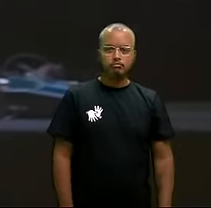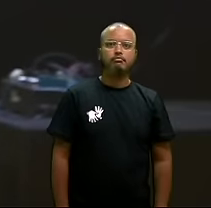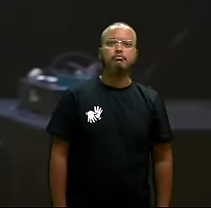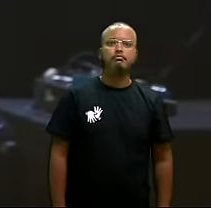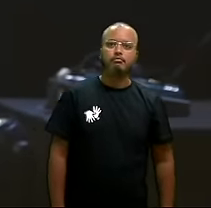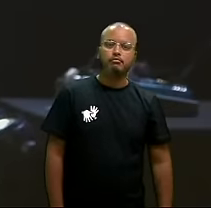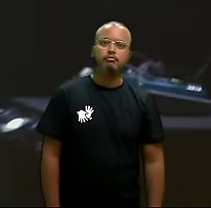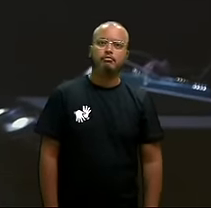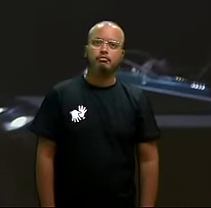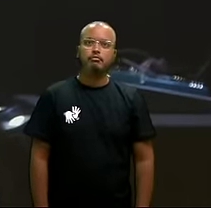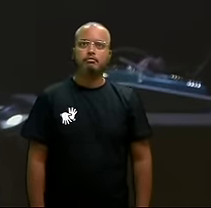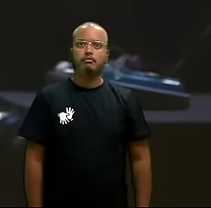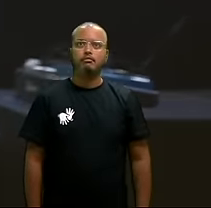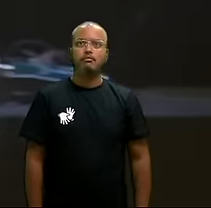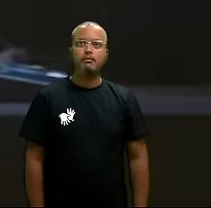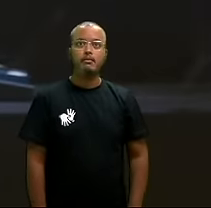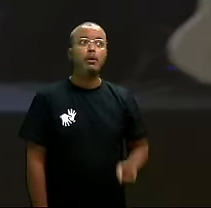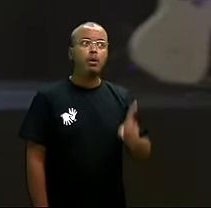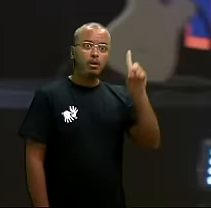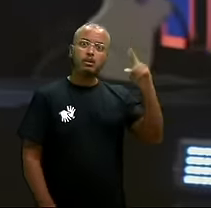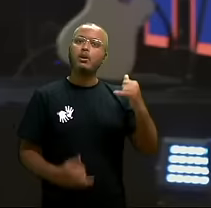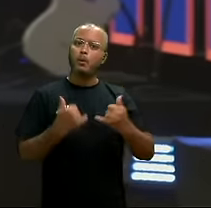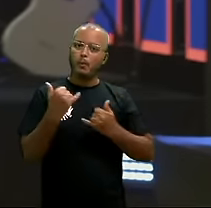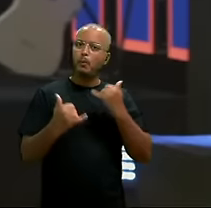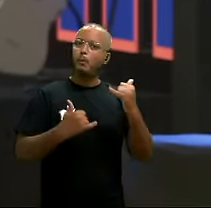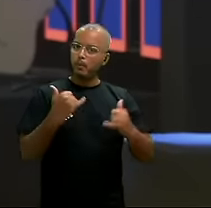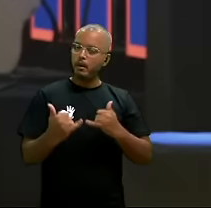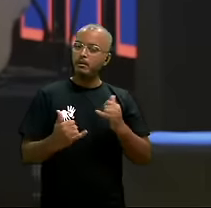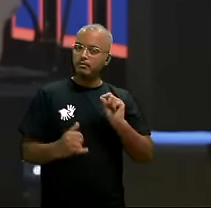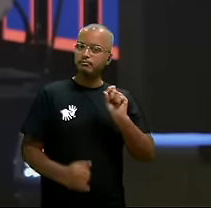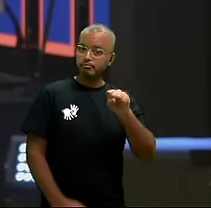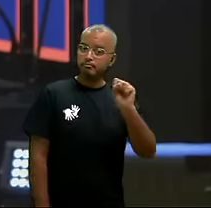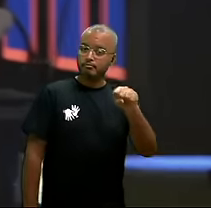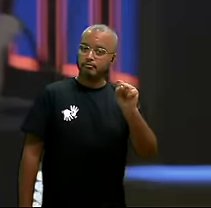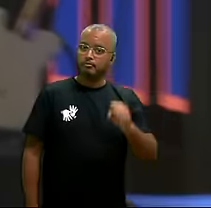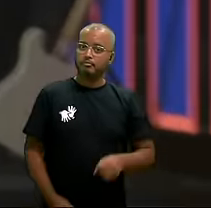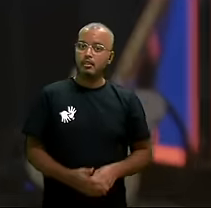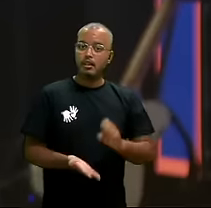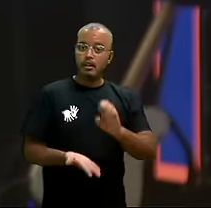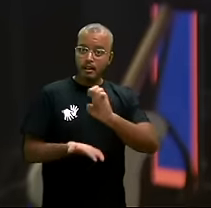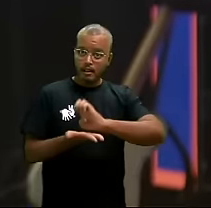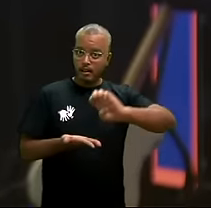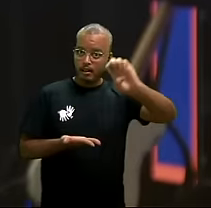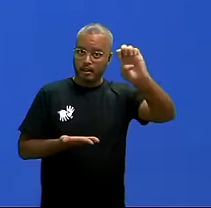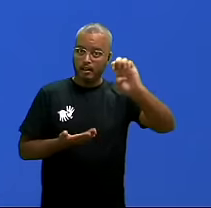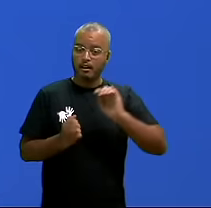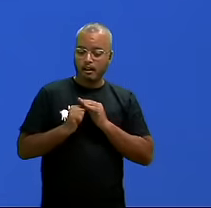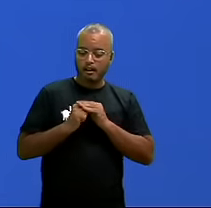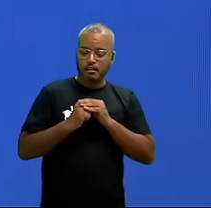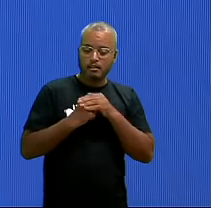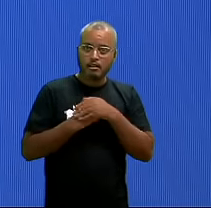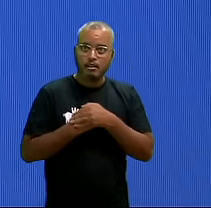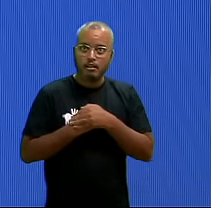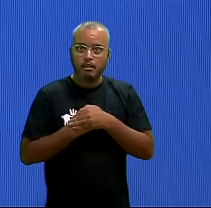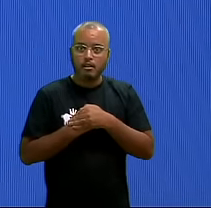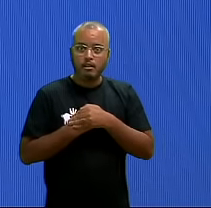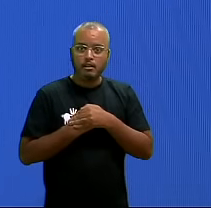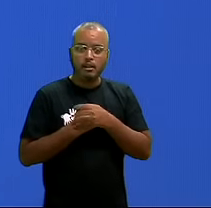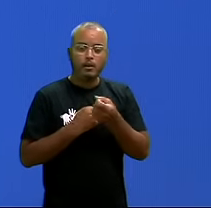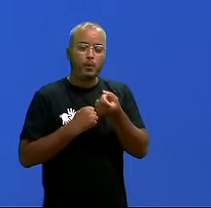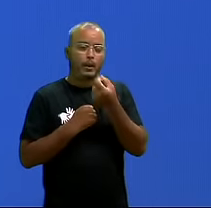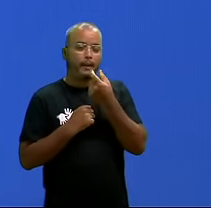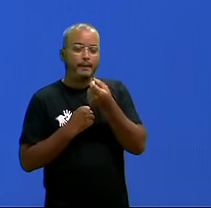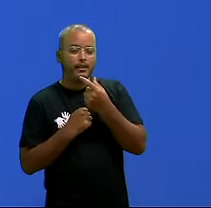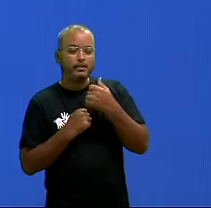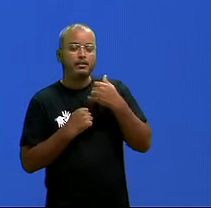Agora eu vou te provar que Jesus tem sido de humor. Deus tem sido de humor. Elias está na caverna quietinho. Não são do Rivotril.